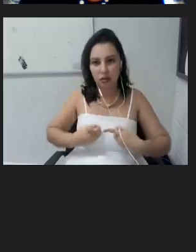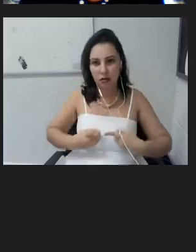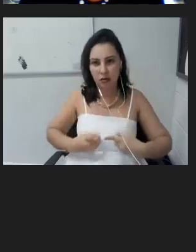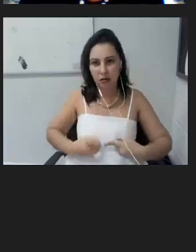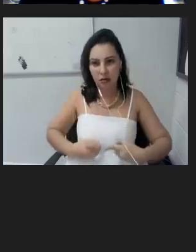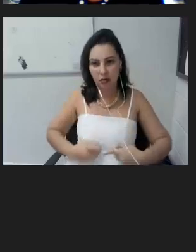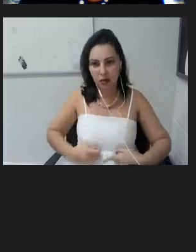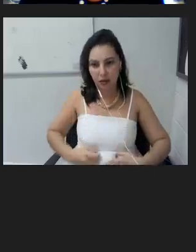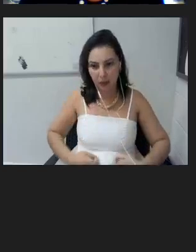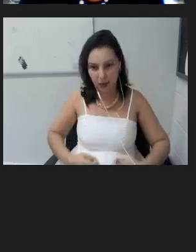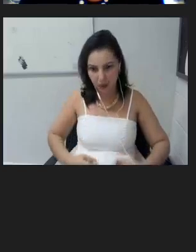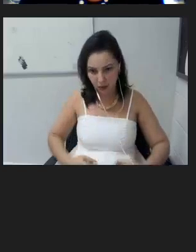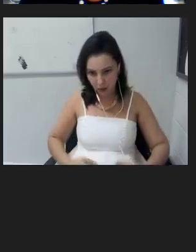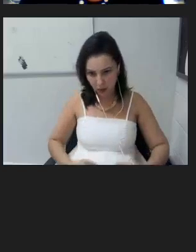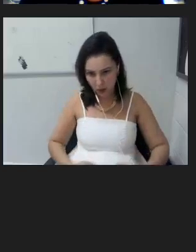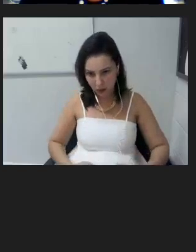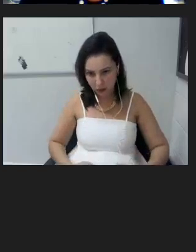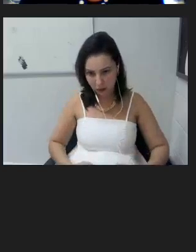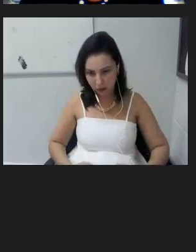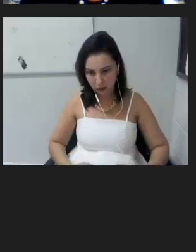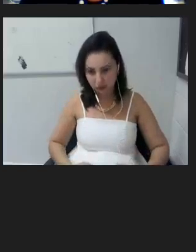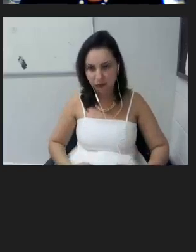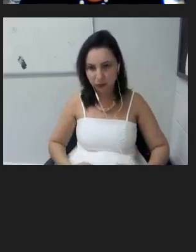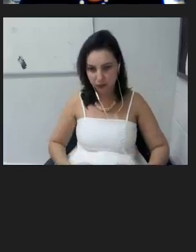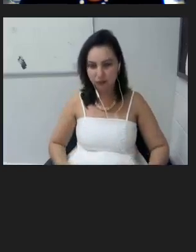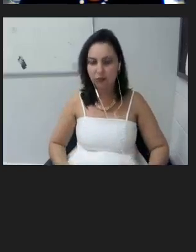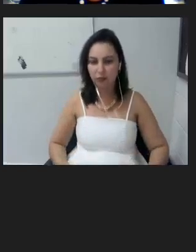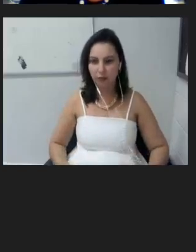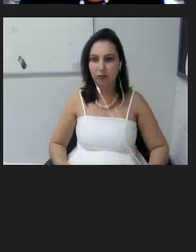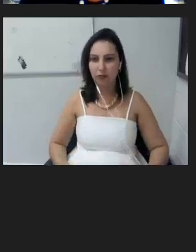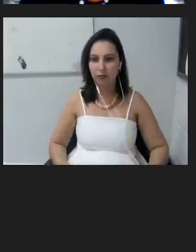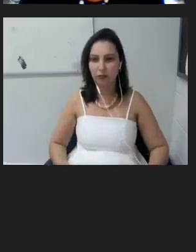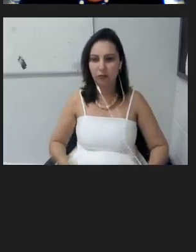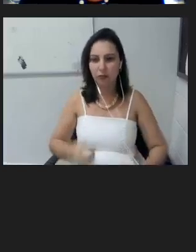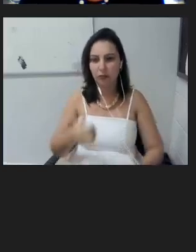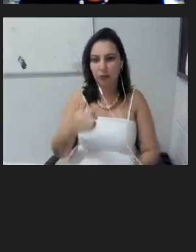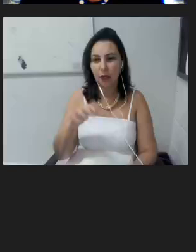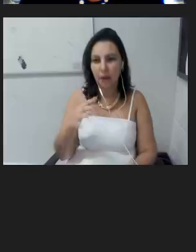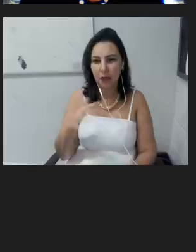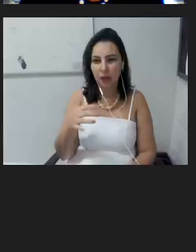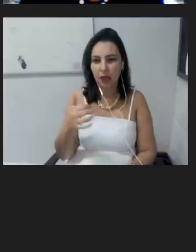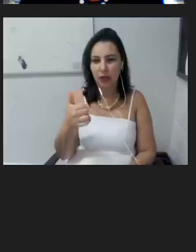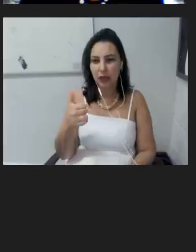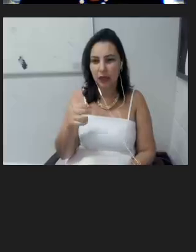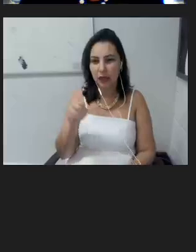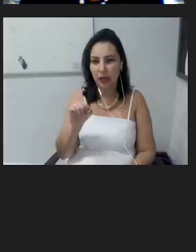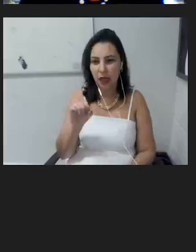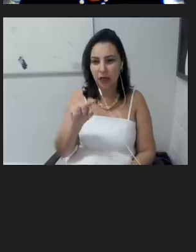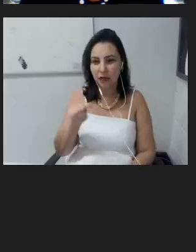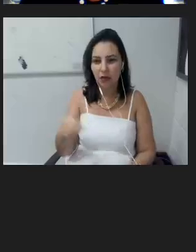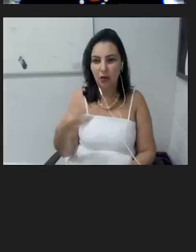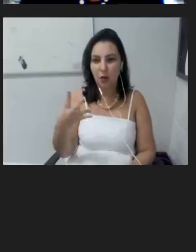no atendimento aqui, atenção primária de saúde, está em torno de